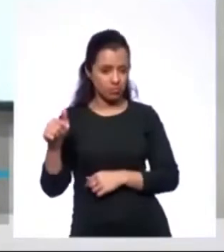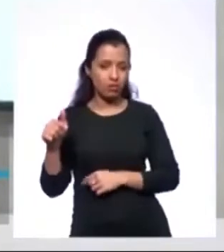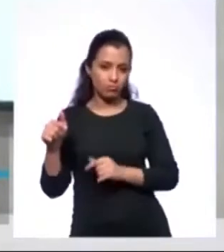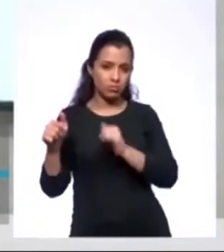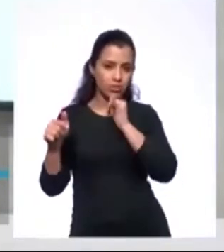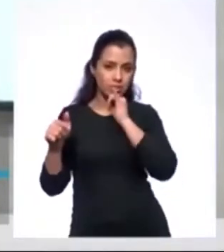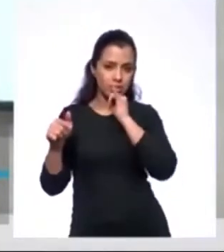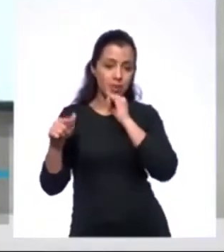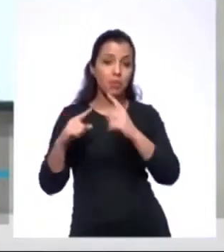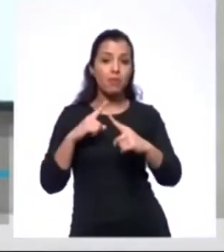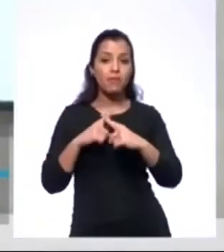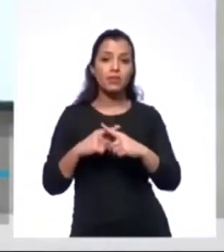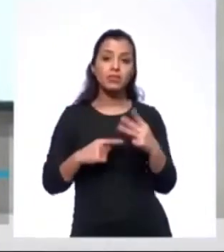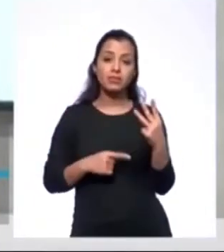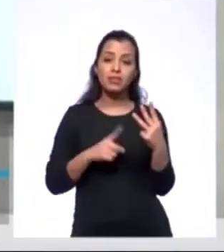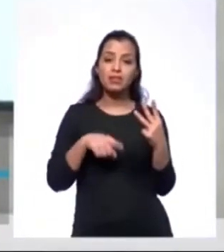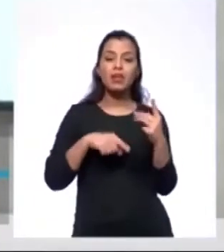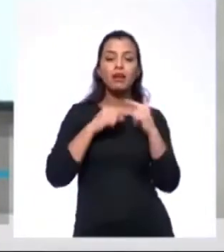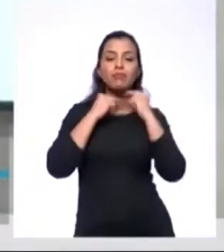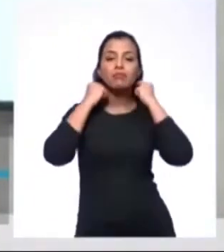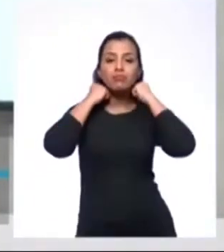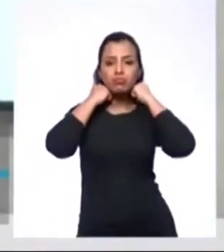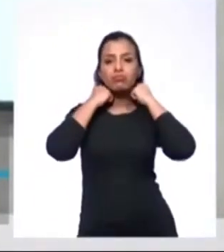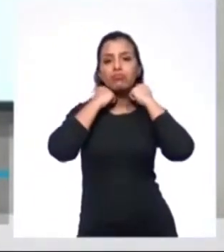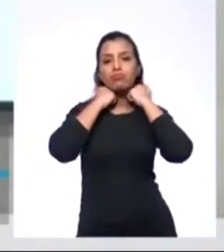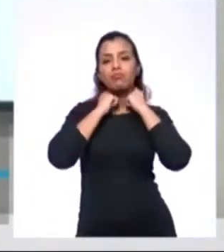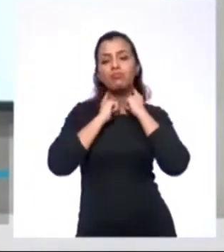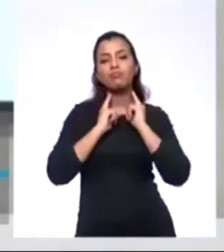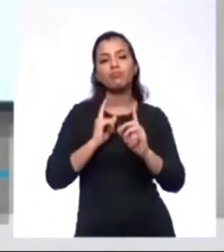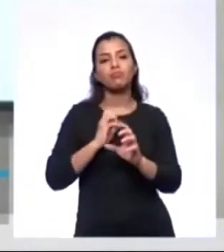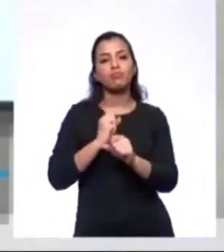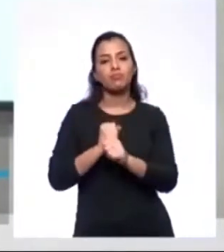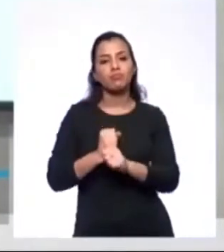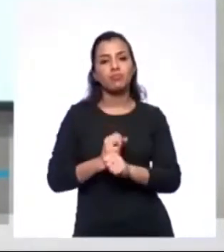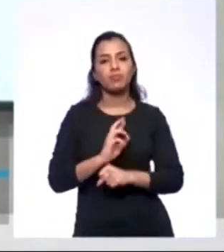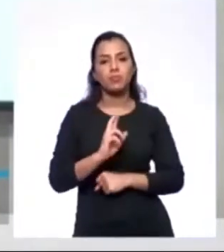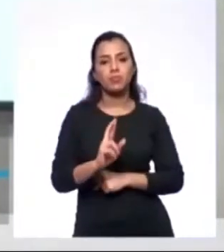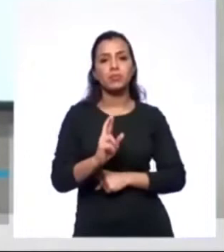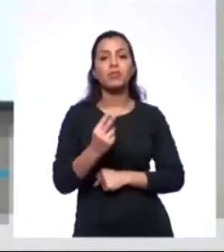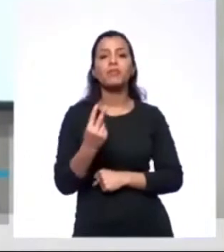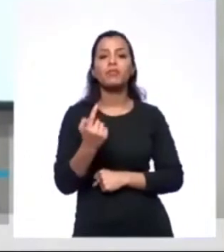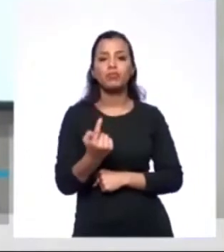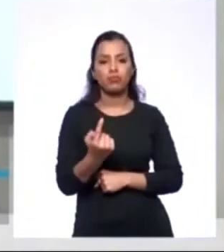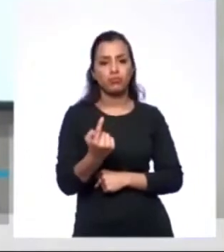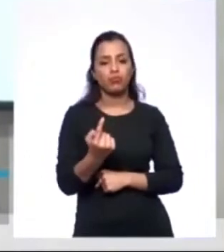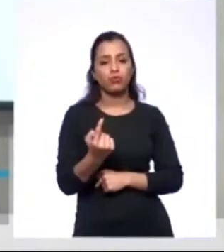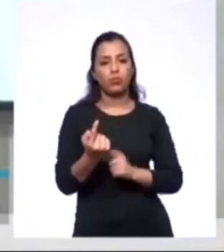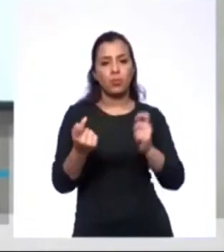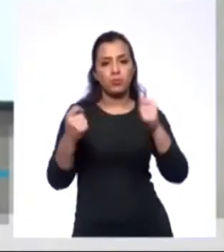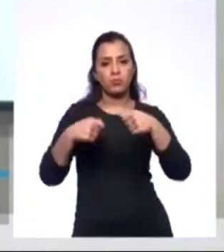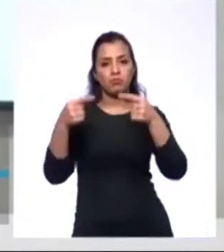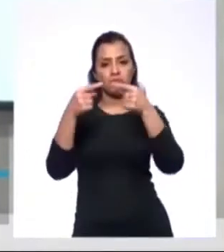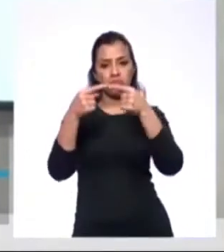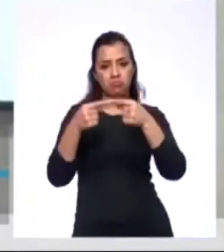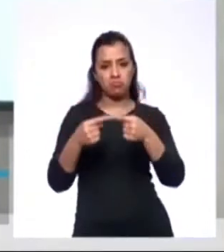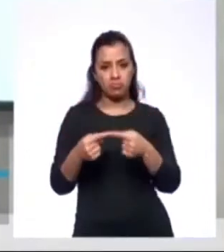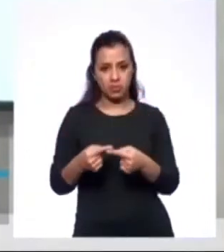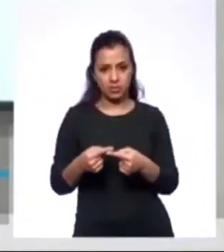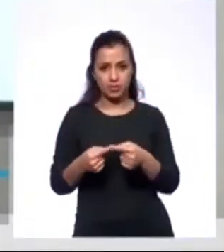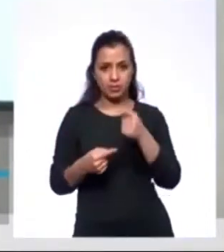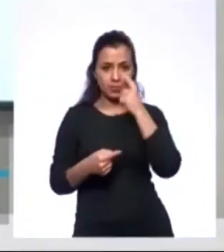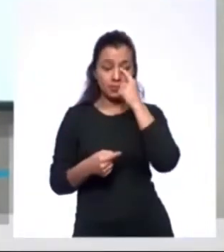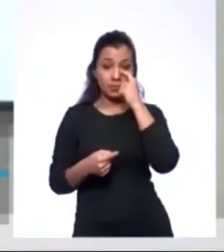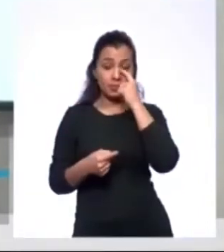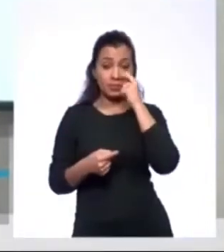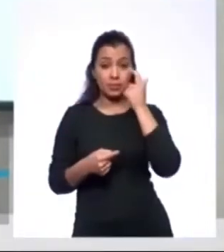de possibilidades e Correia né que dá 7 X3 que dão 21 possibilidade de informação de